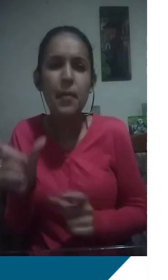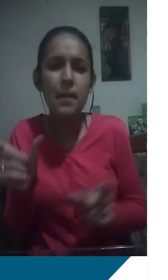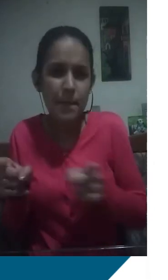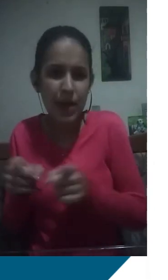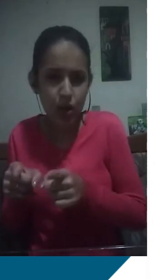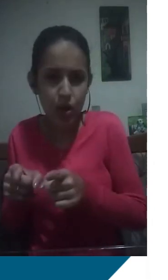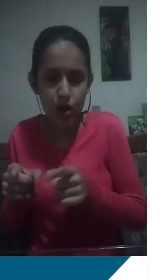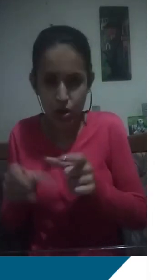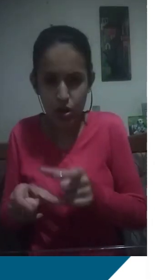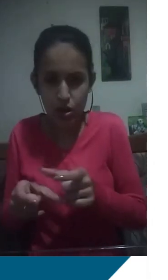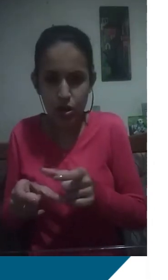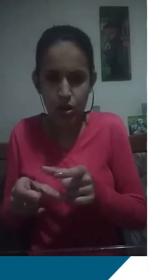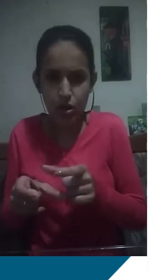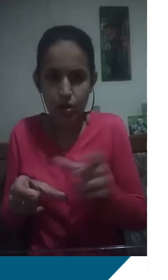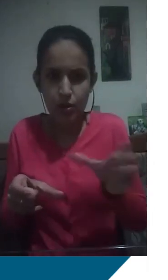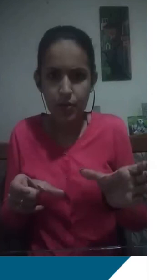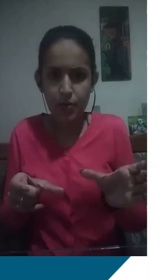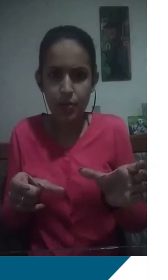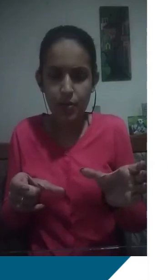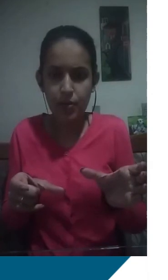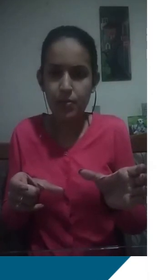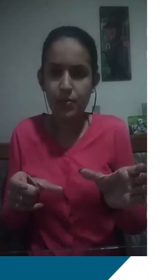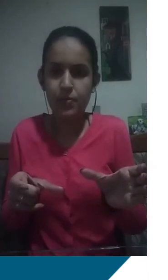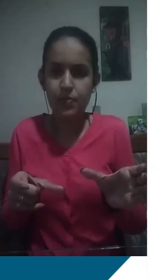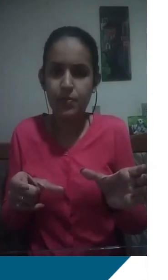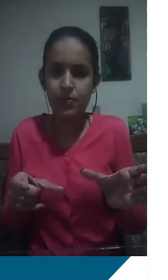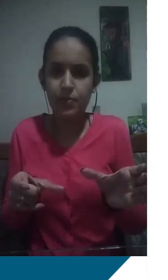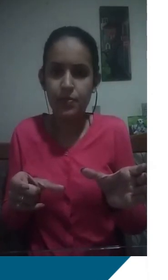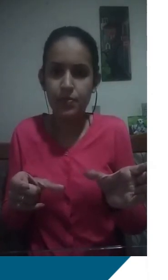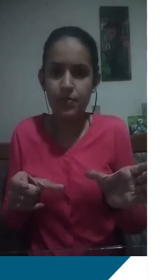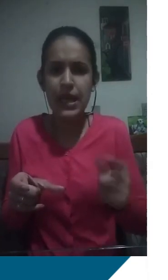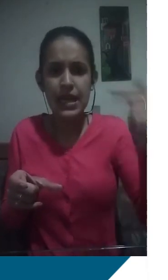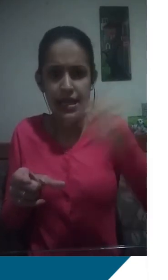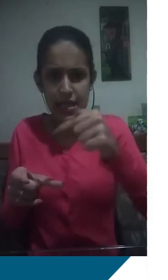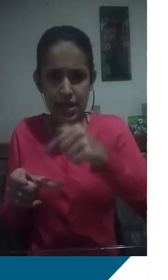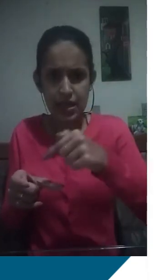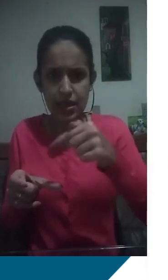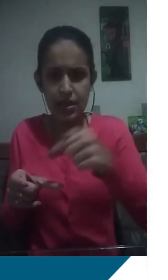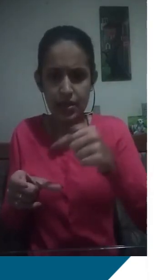vai ser igual à variação de volume, a dilatação,